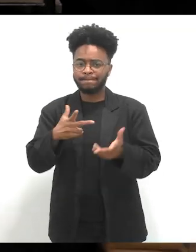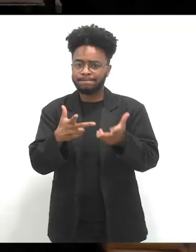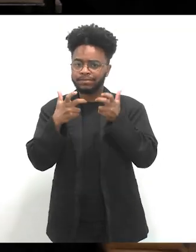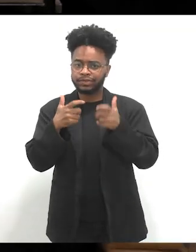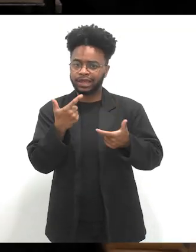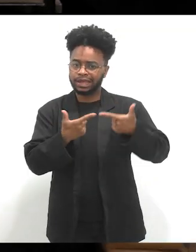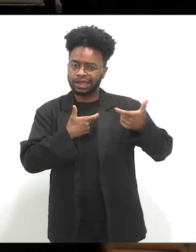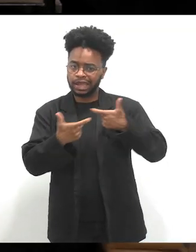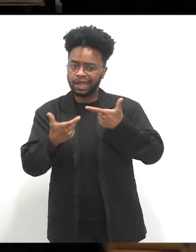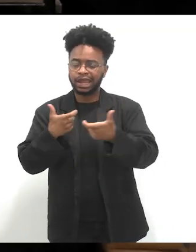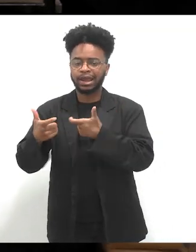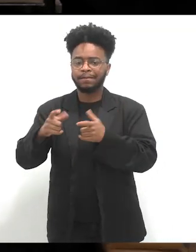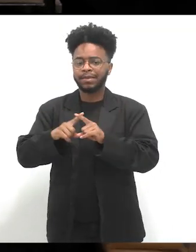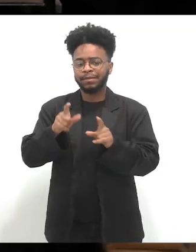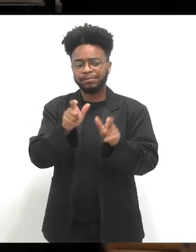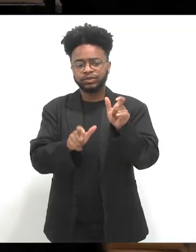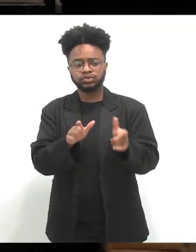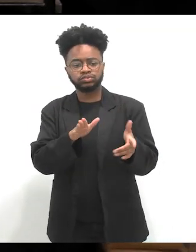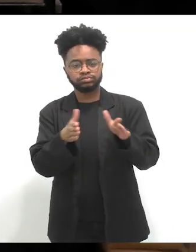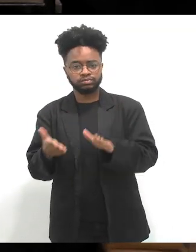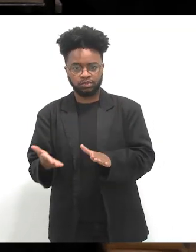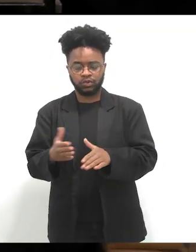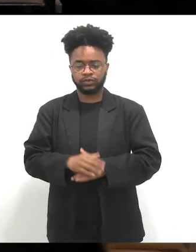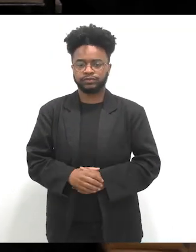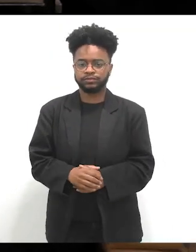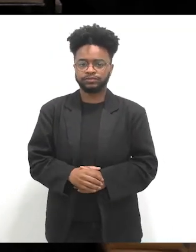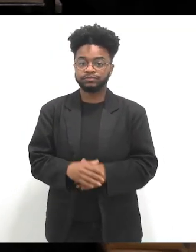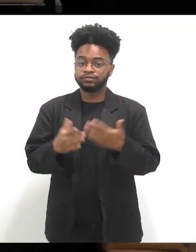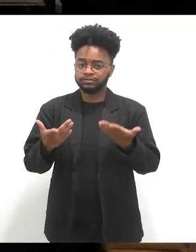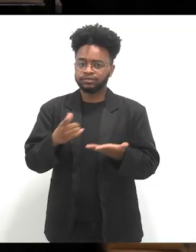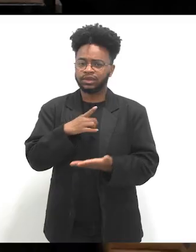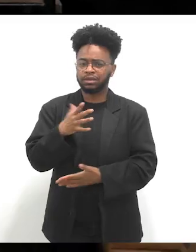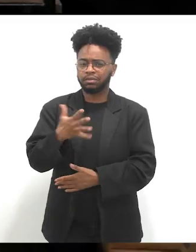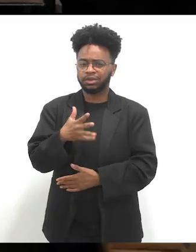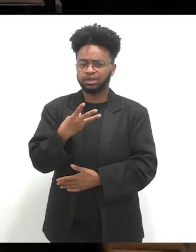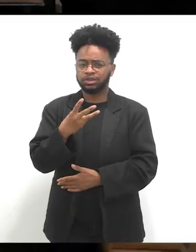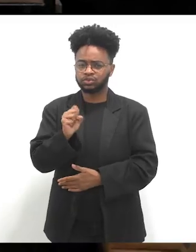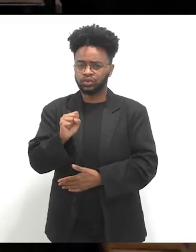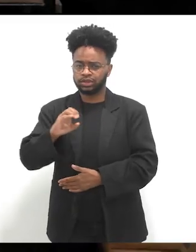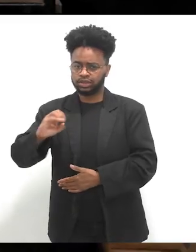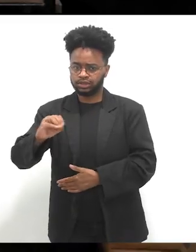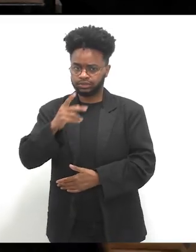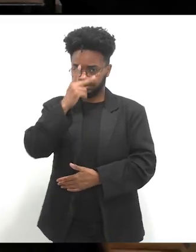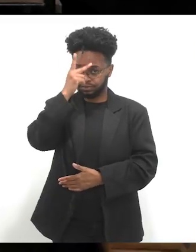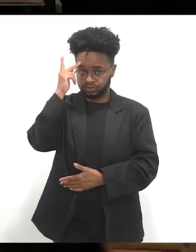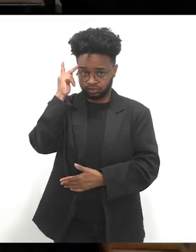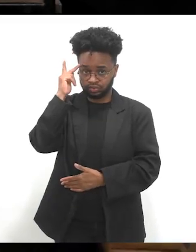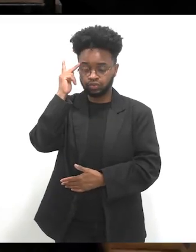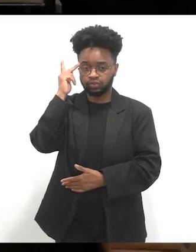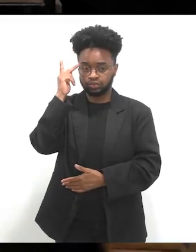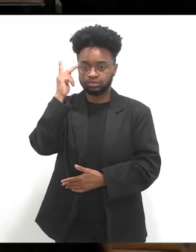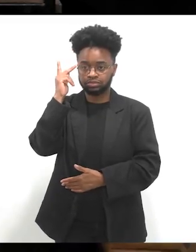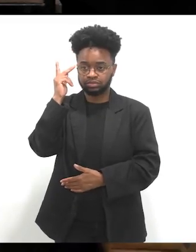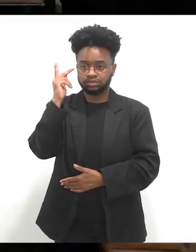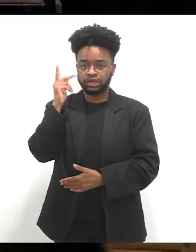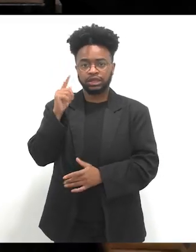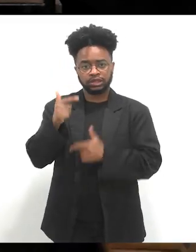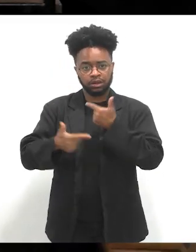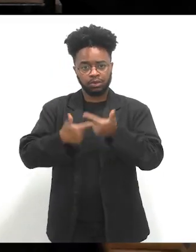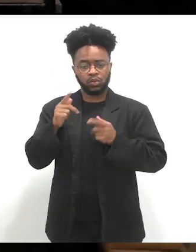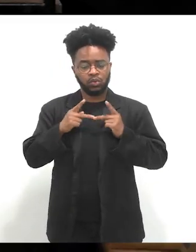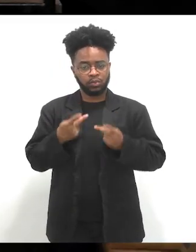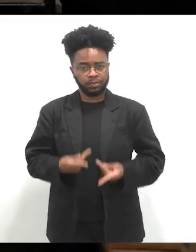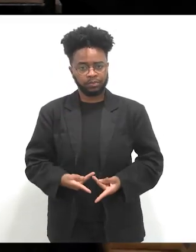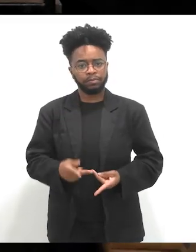conflitos que acabam que as pessoas perdem suas vidas nesses conflitos. Então, já são, acho que, 380 pessoas, né, trabalhadores